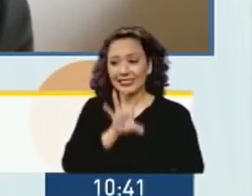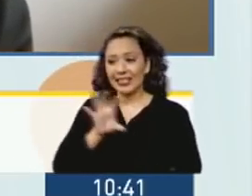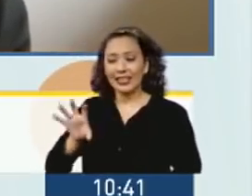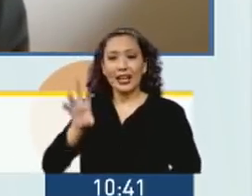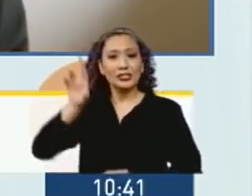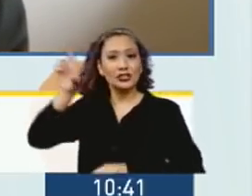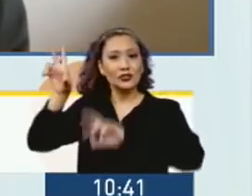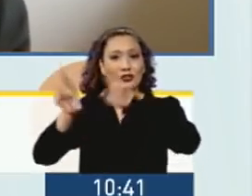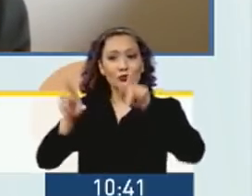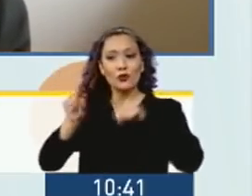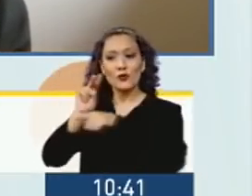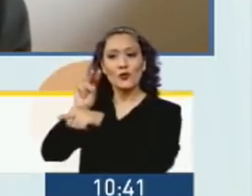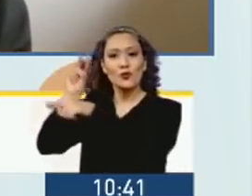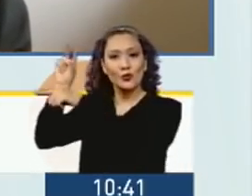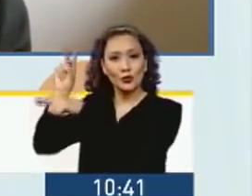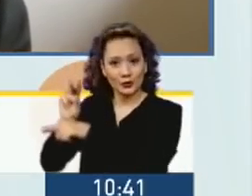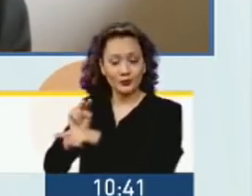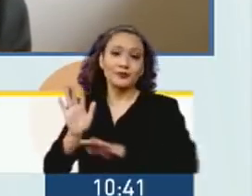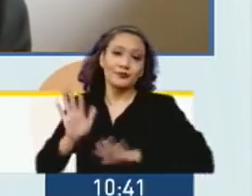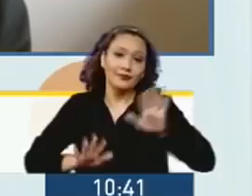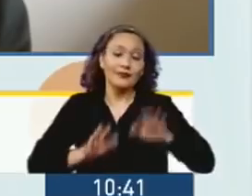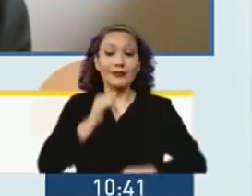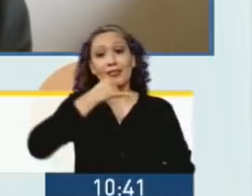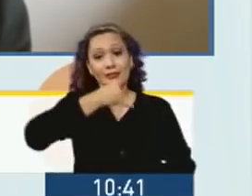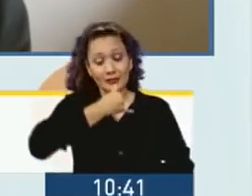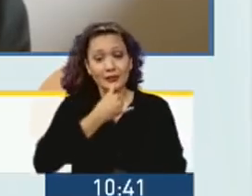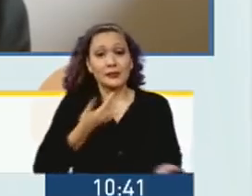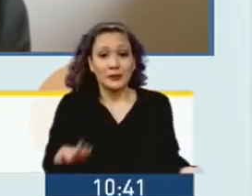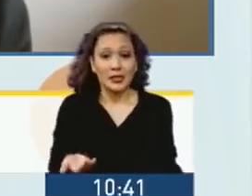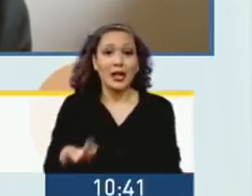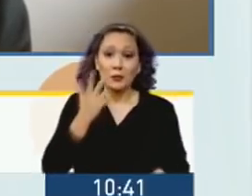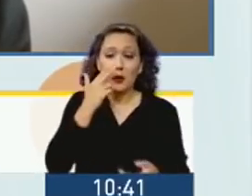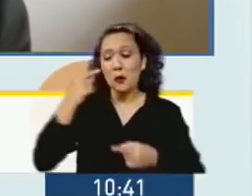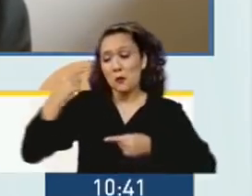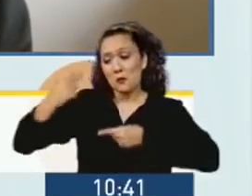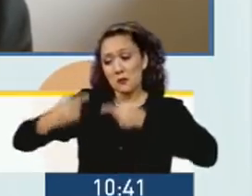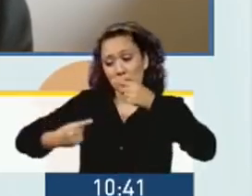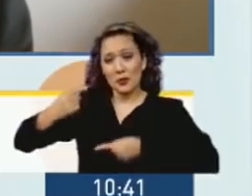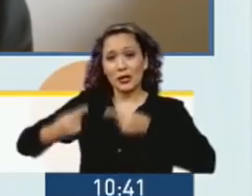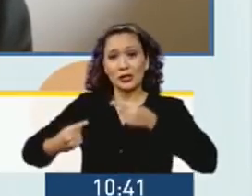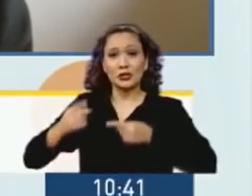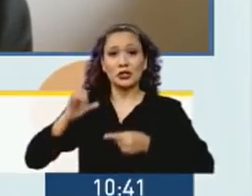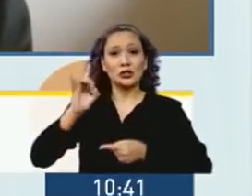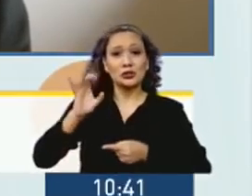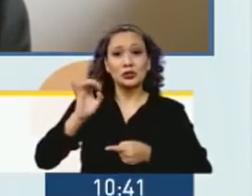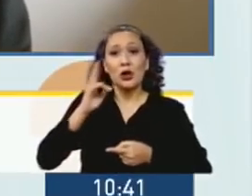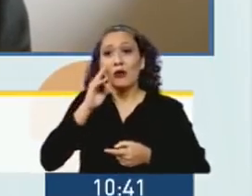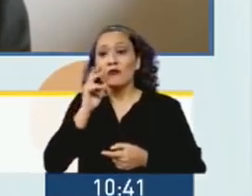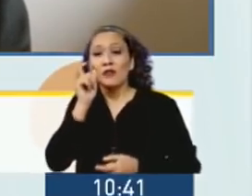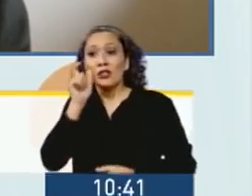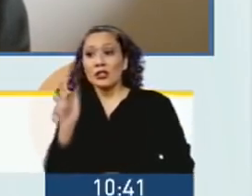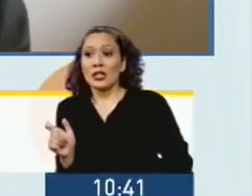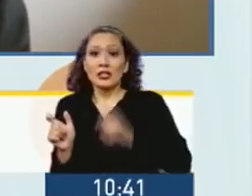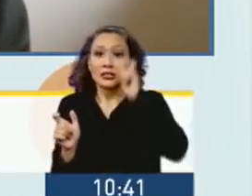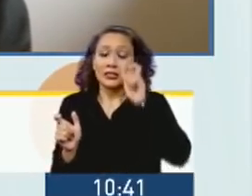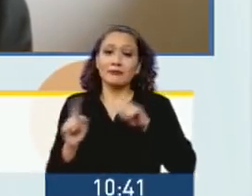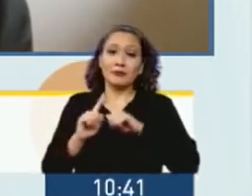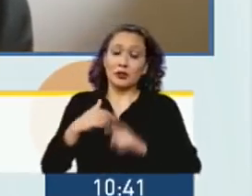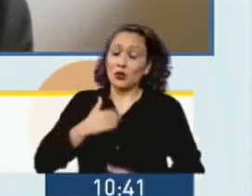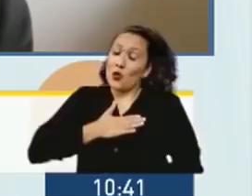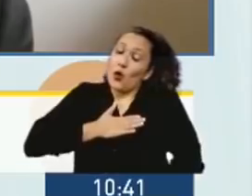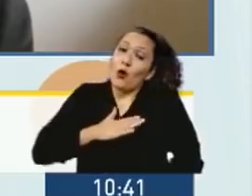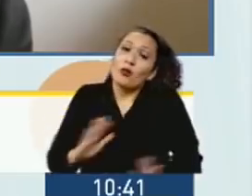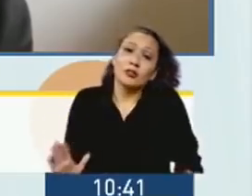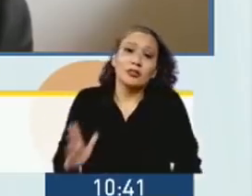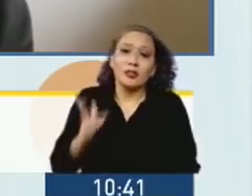epidemiológico. E, infelizmente, muitas vezes, Lacombe, lamentavelmente, a política é feita disso, em grande parte, mesmo que eu não goste e rechace isso,